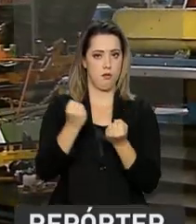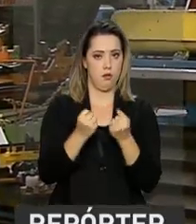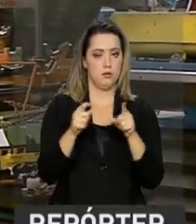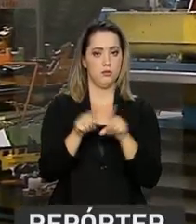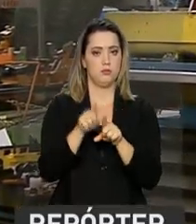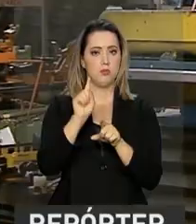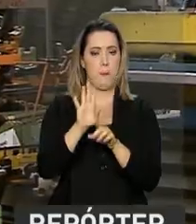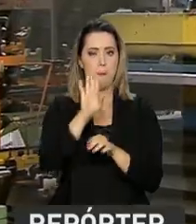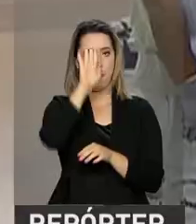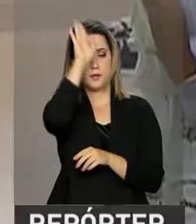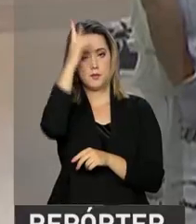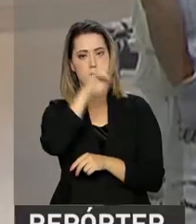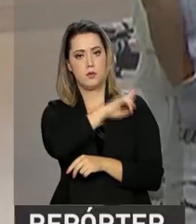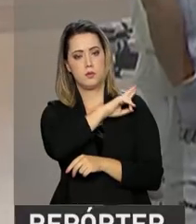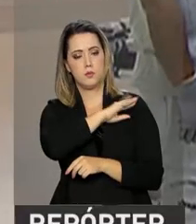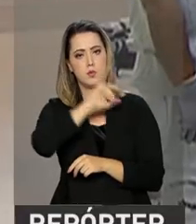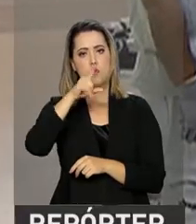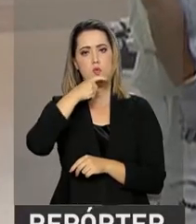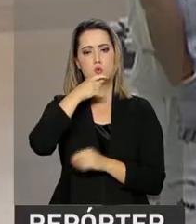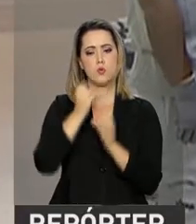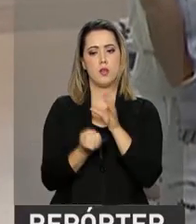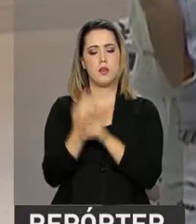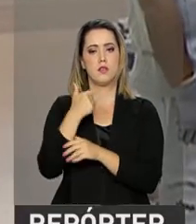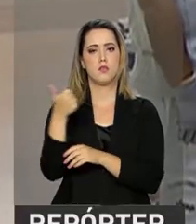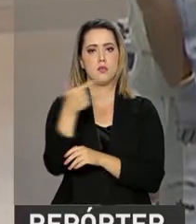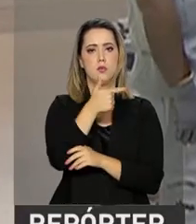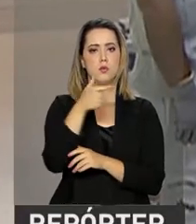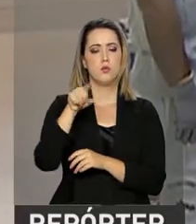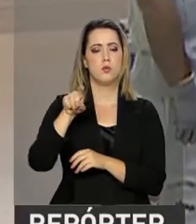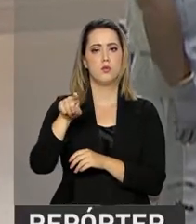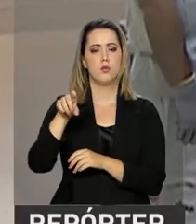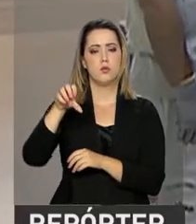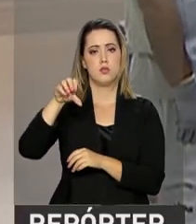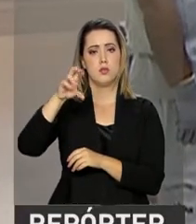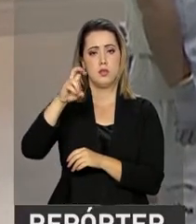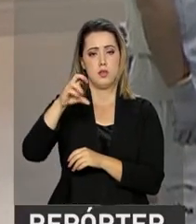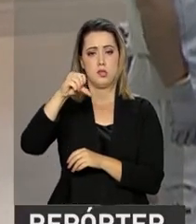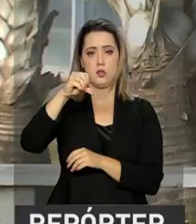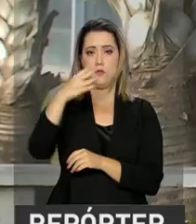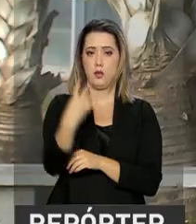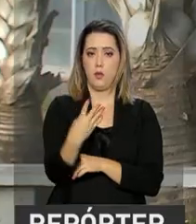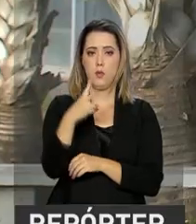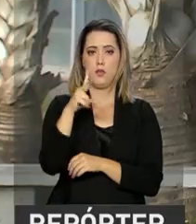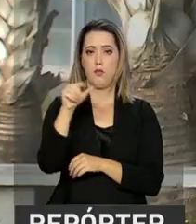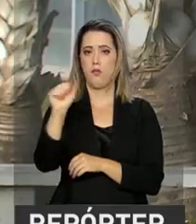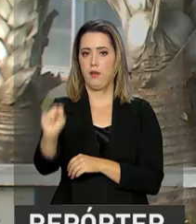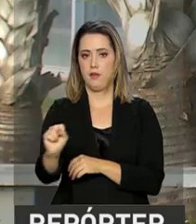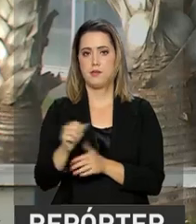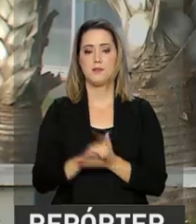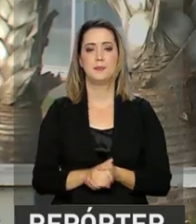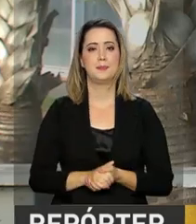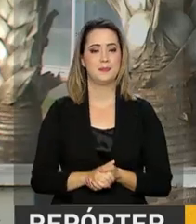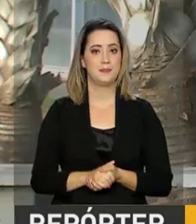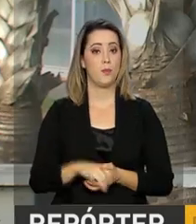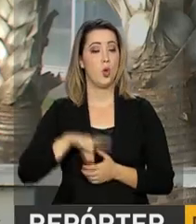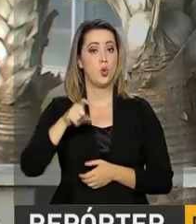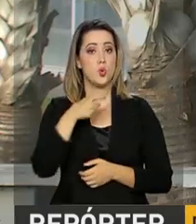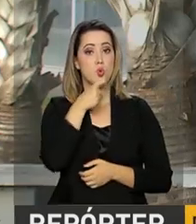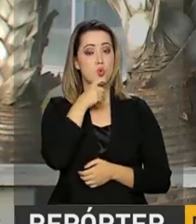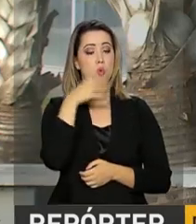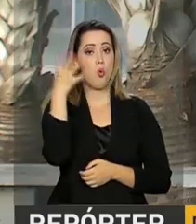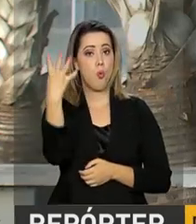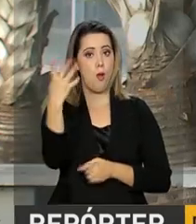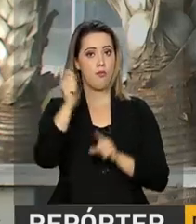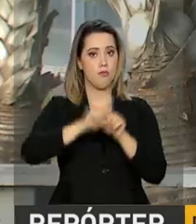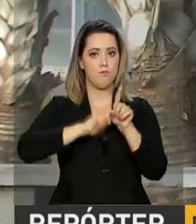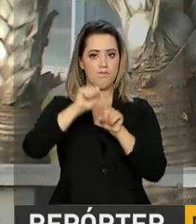Resultado positivo de julho com com a criação de 12.594 vagas Julho foi o quarto mês seguido com